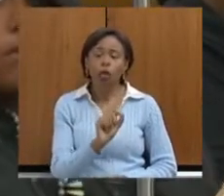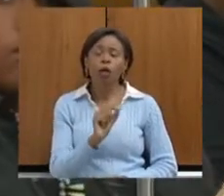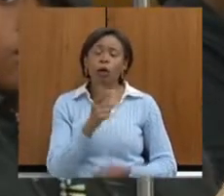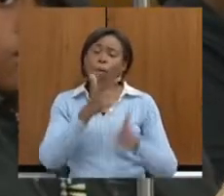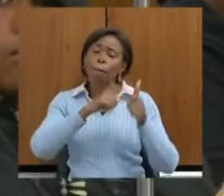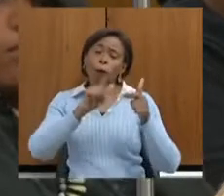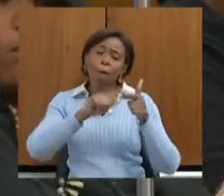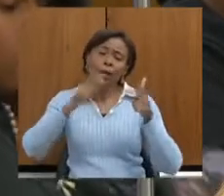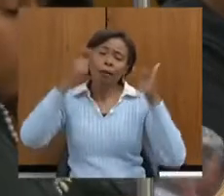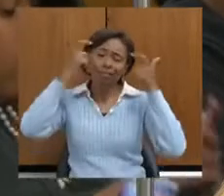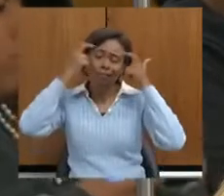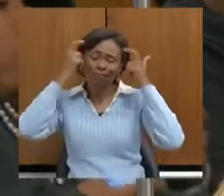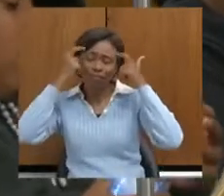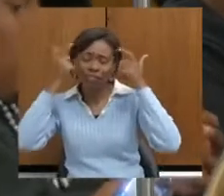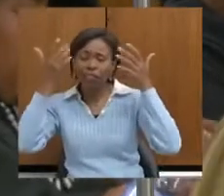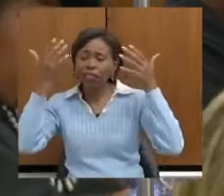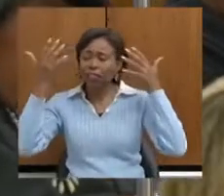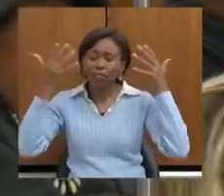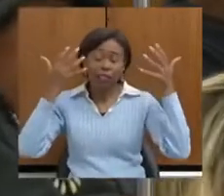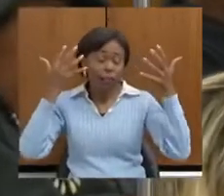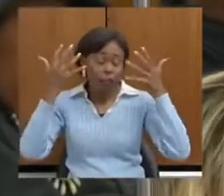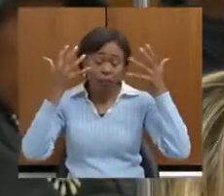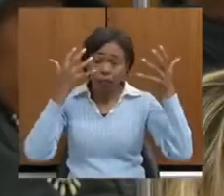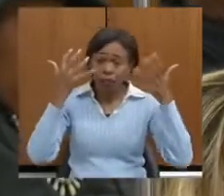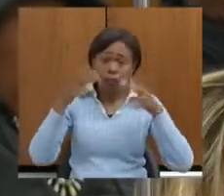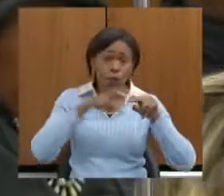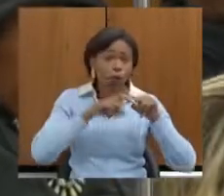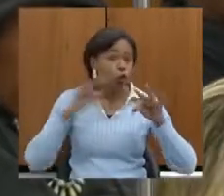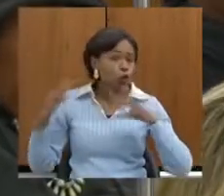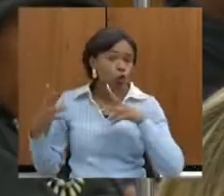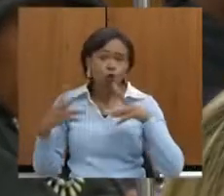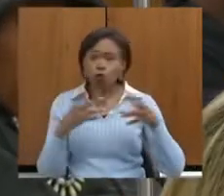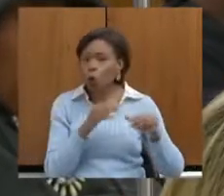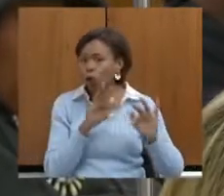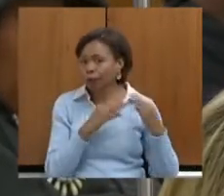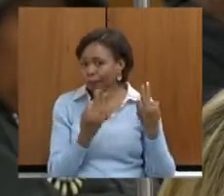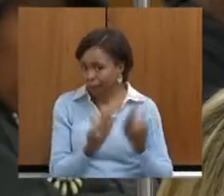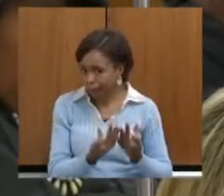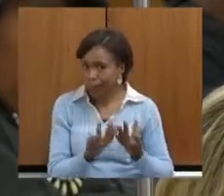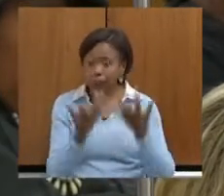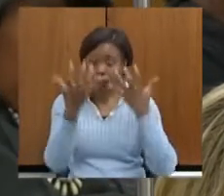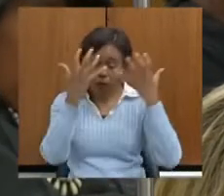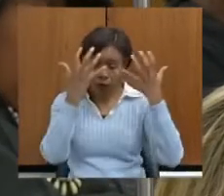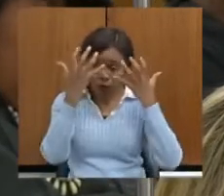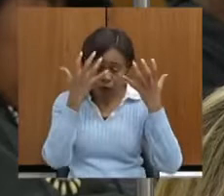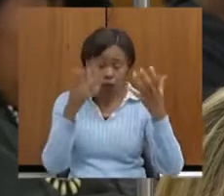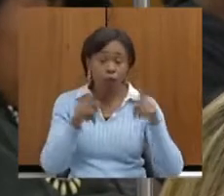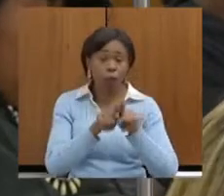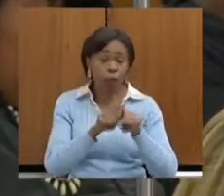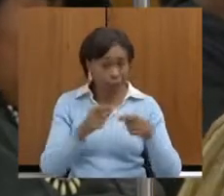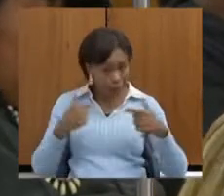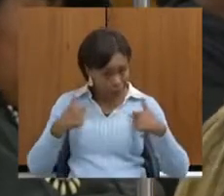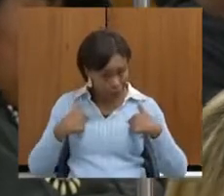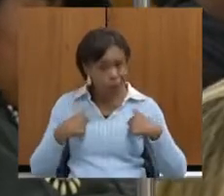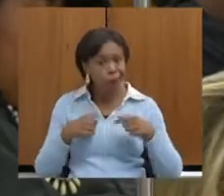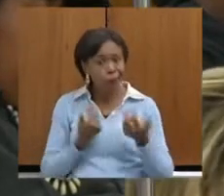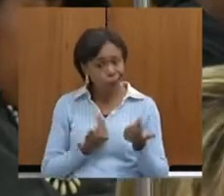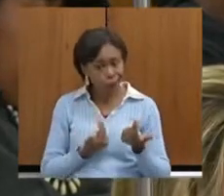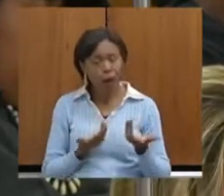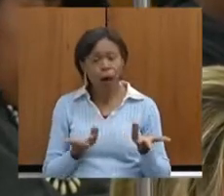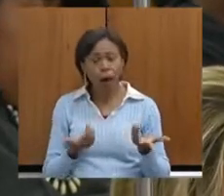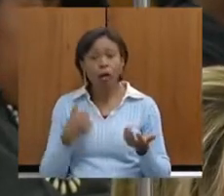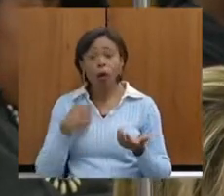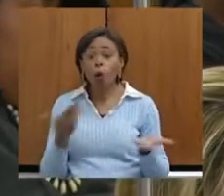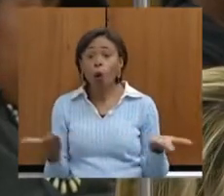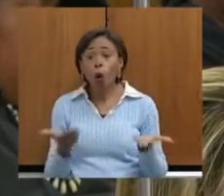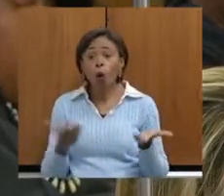psicológicos por causa disso e nisso todo mundo lá de casa também vem desenvolvendo Inclusive eu e hoje eu moro em baixo